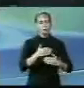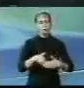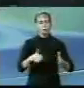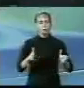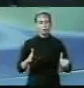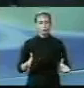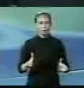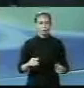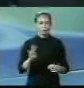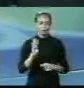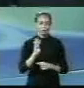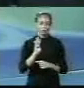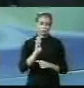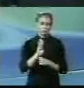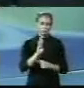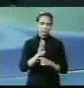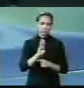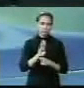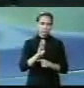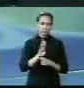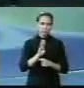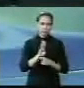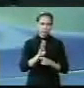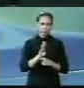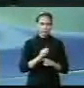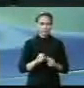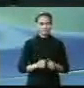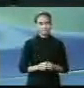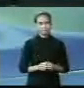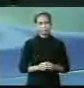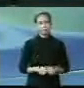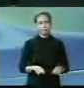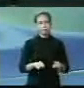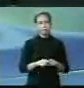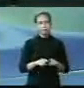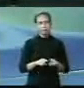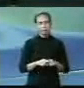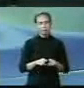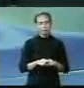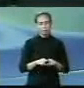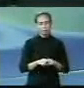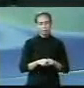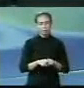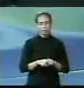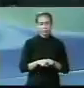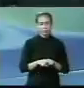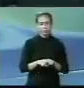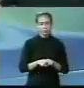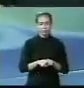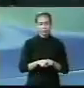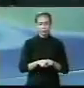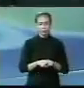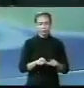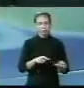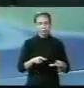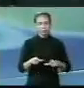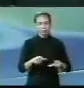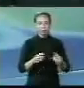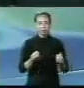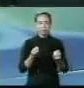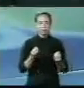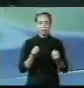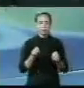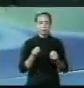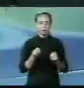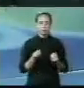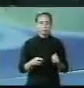componente essencialmente de segurança, mas também pode atuar como um roteador, por exemplo. Vamos supor que uma empresa tem várias redes,